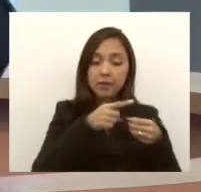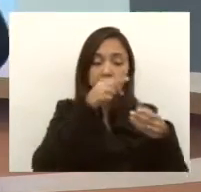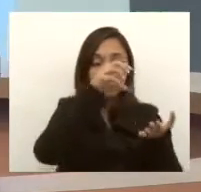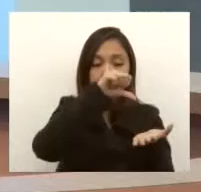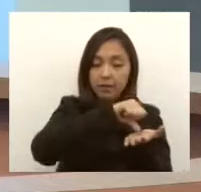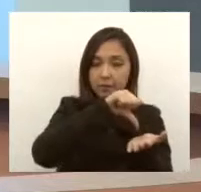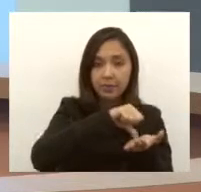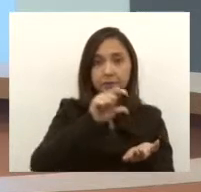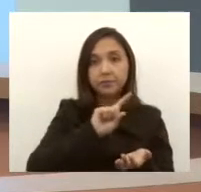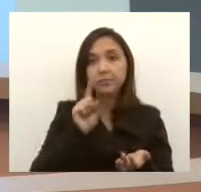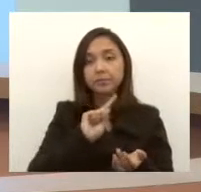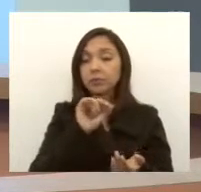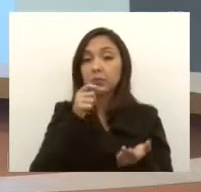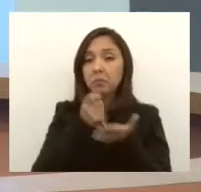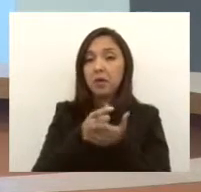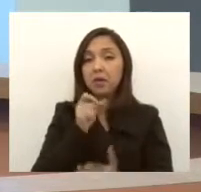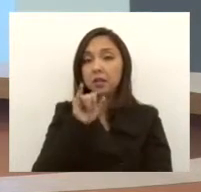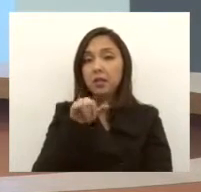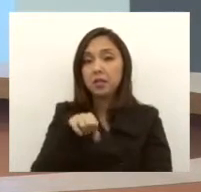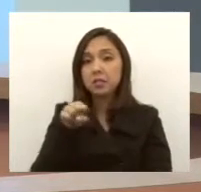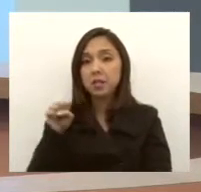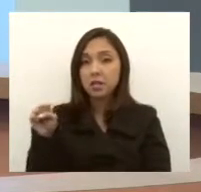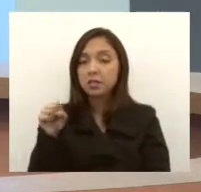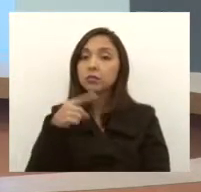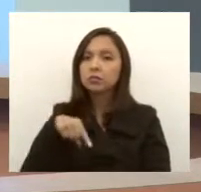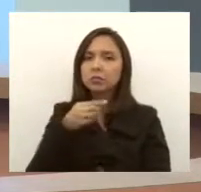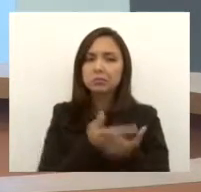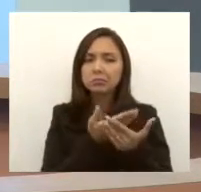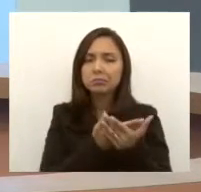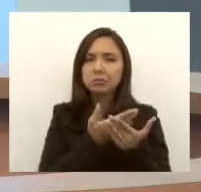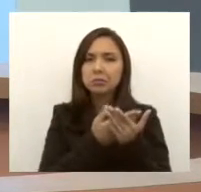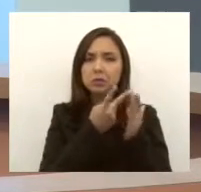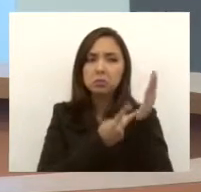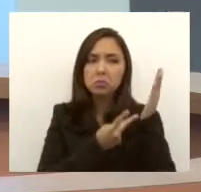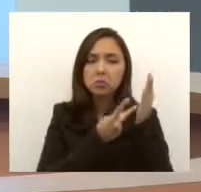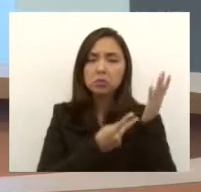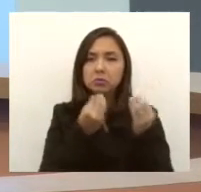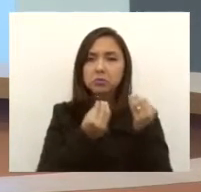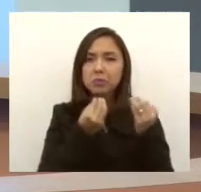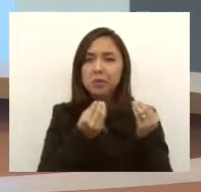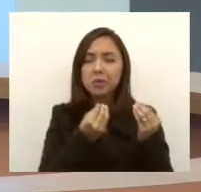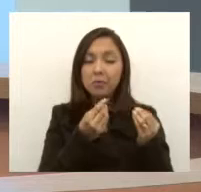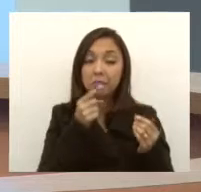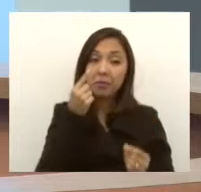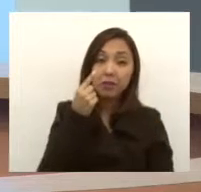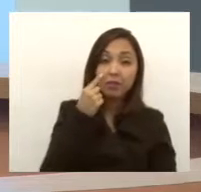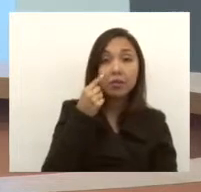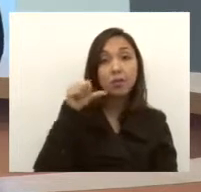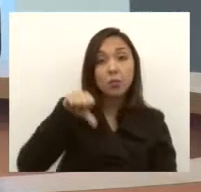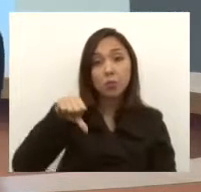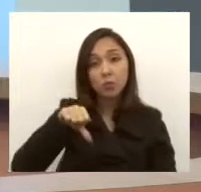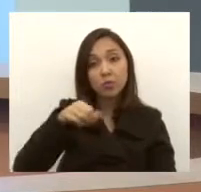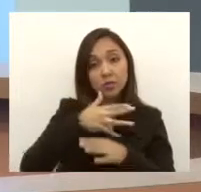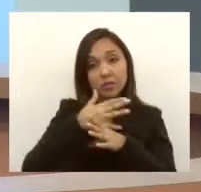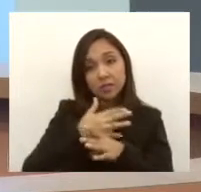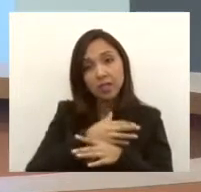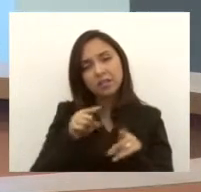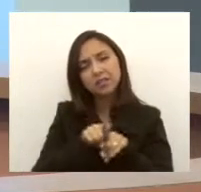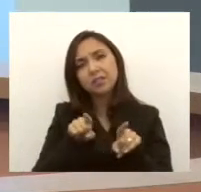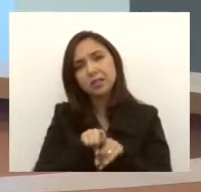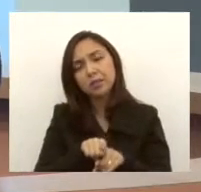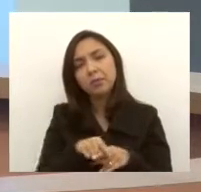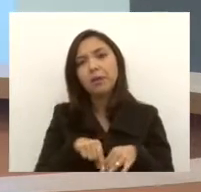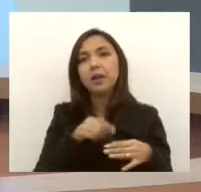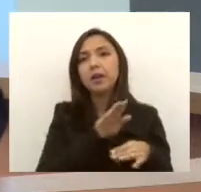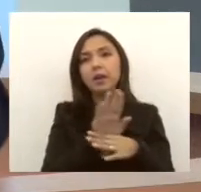Paulo, também paga ISS. Nós estamos estudando um projeto para que não seja ruim para a cidade e também para poder